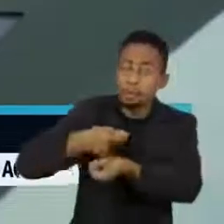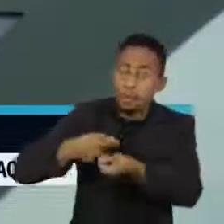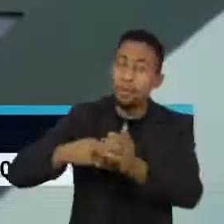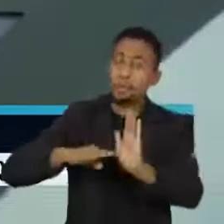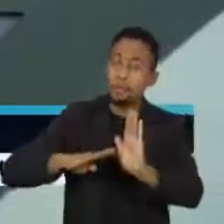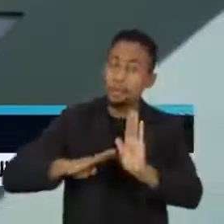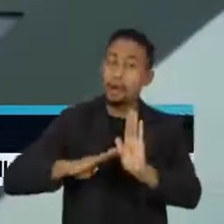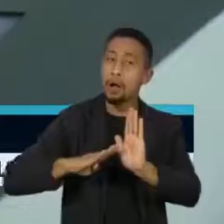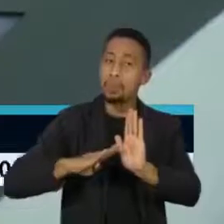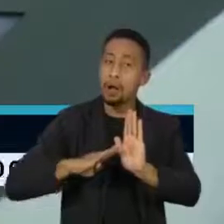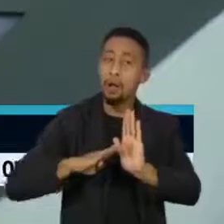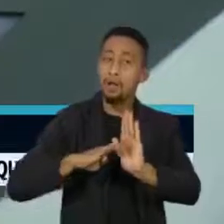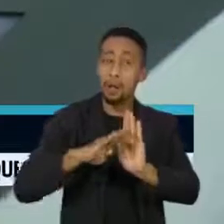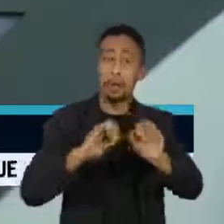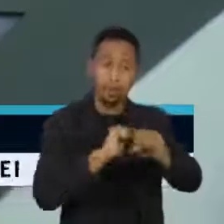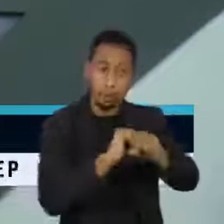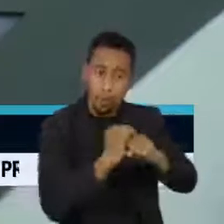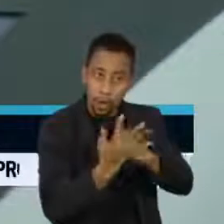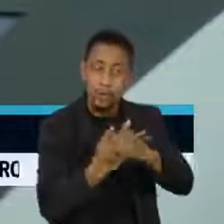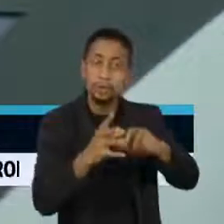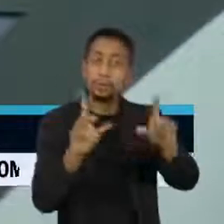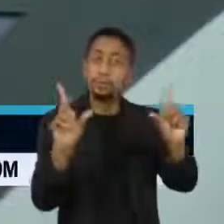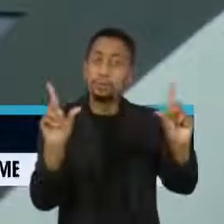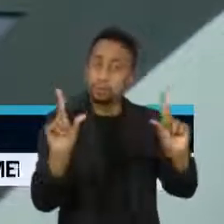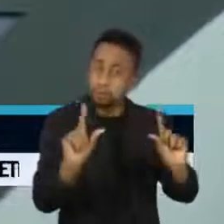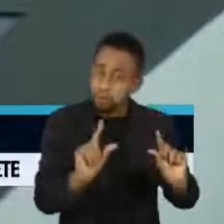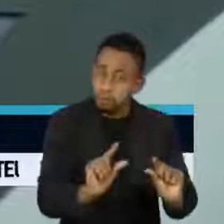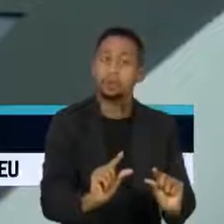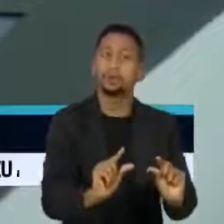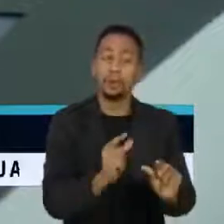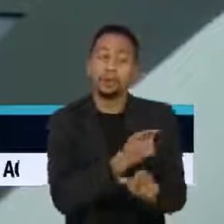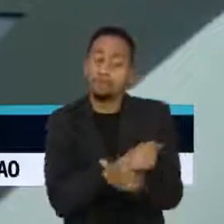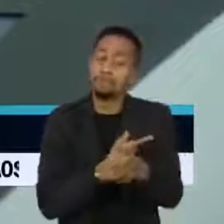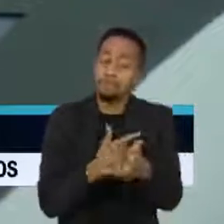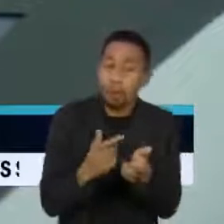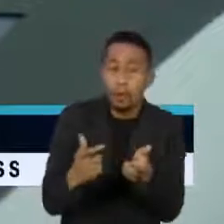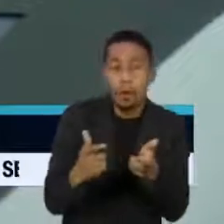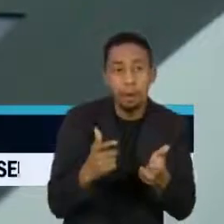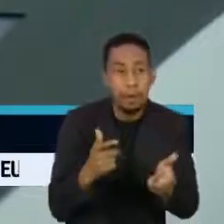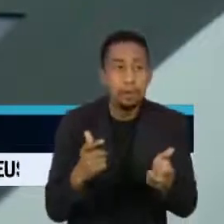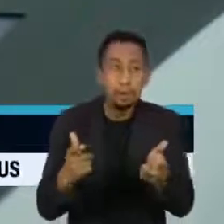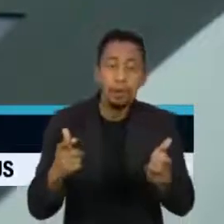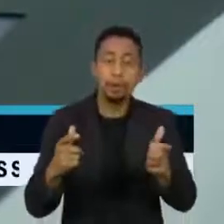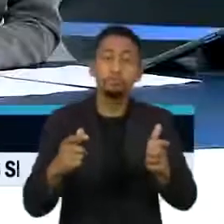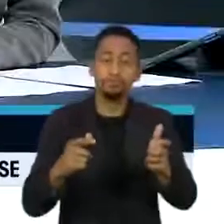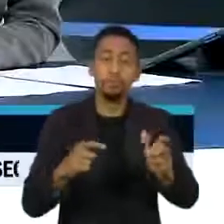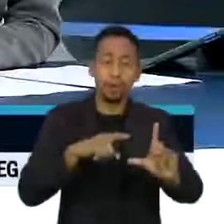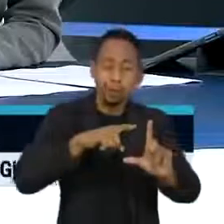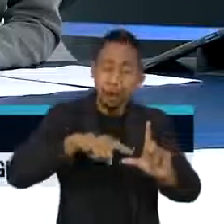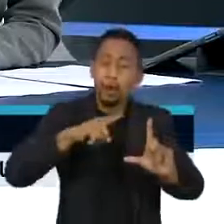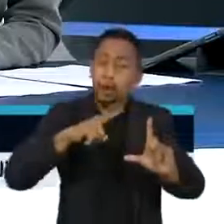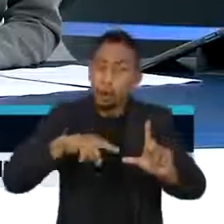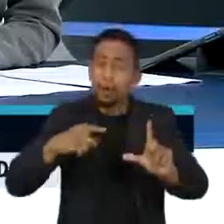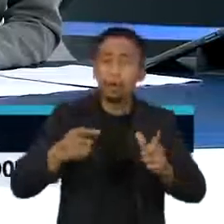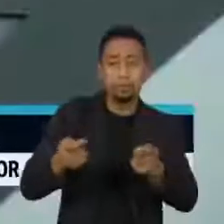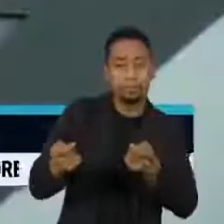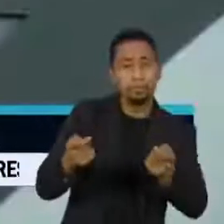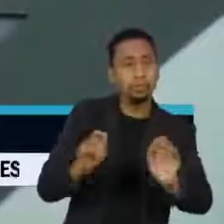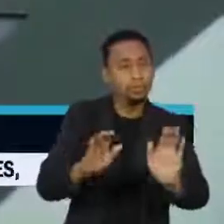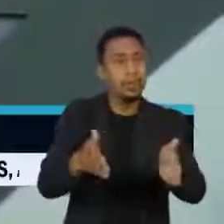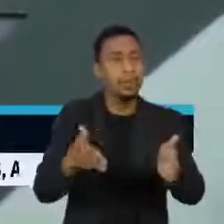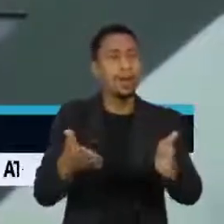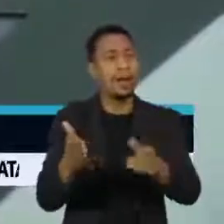pandemia tá chegando ao fim e essa elevação mínima que você tem na inflação já dá uma folga no orçamento do ano que vem